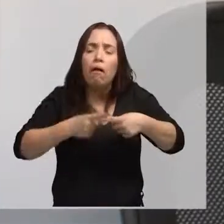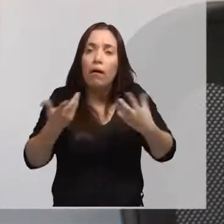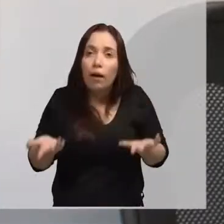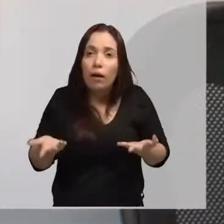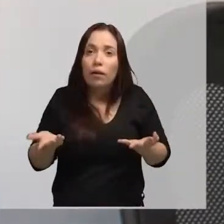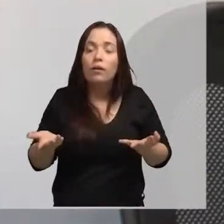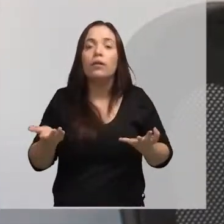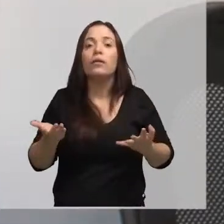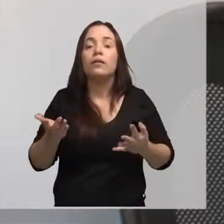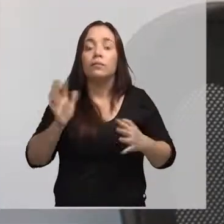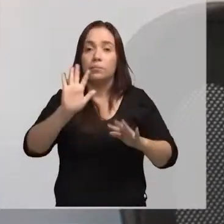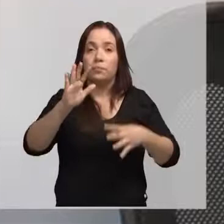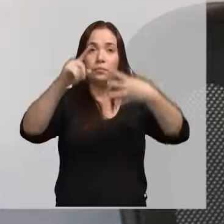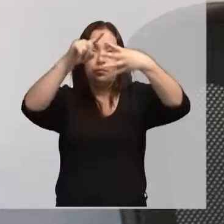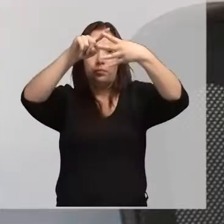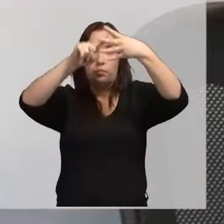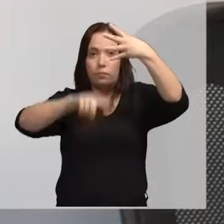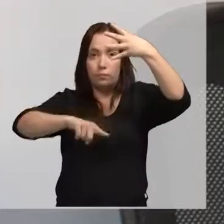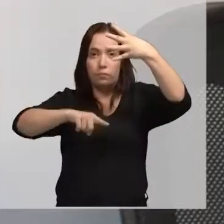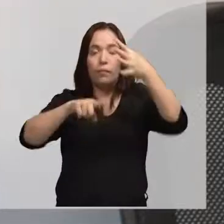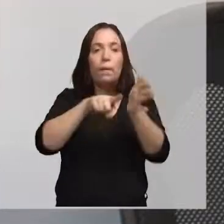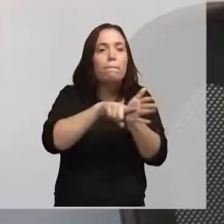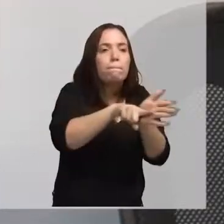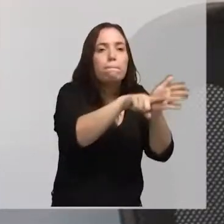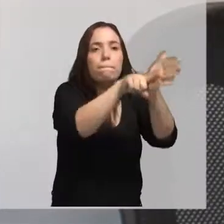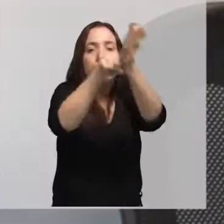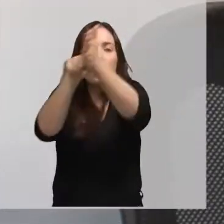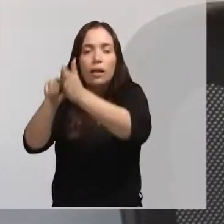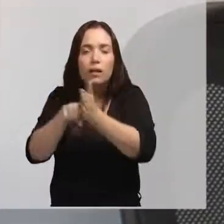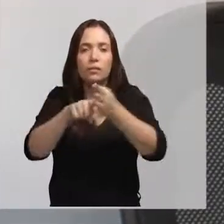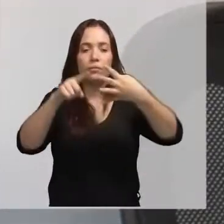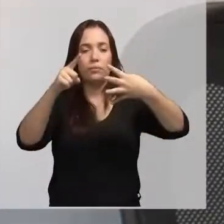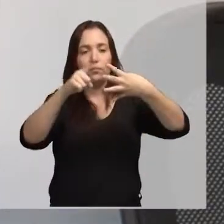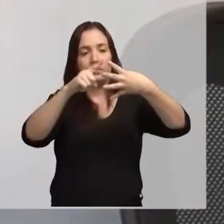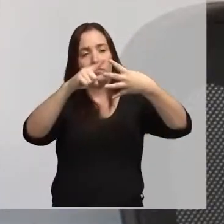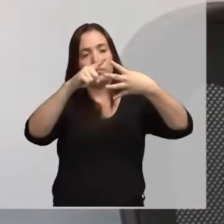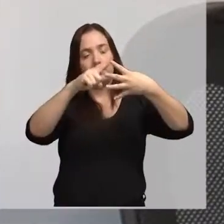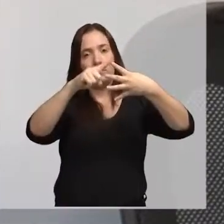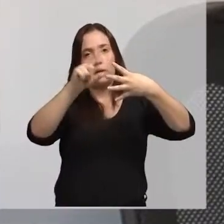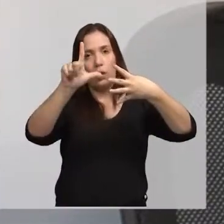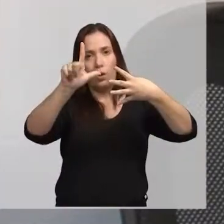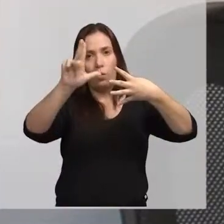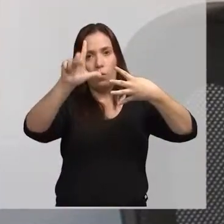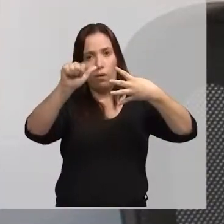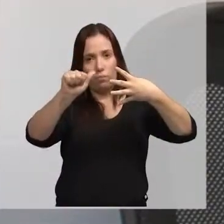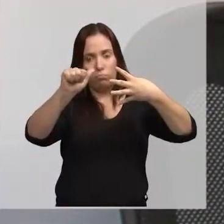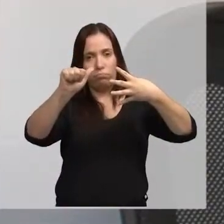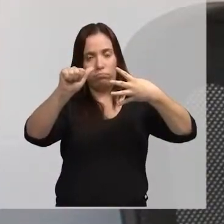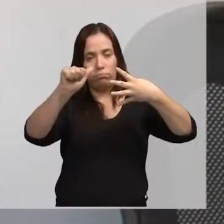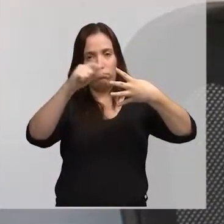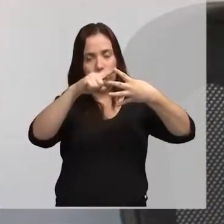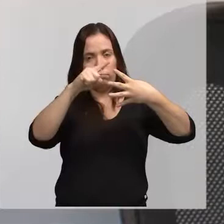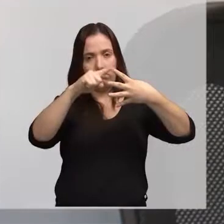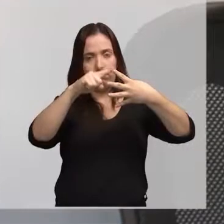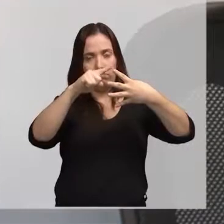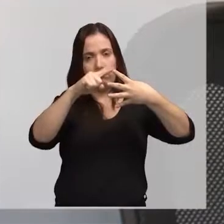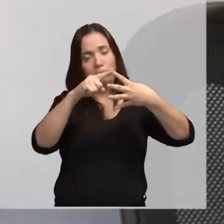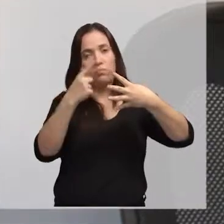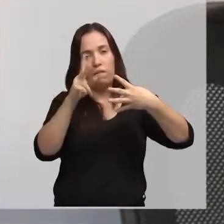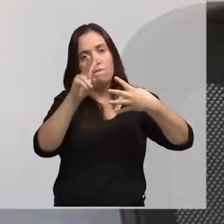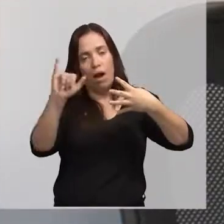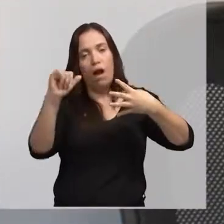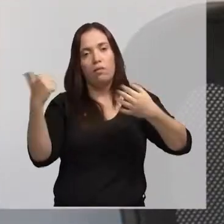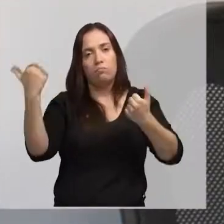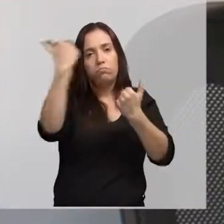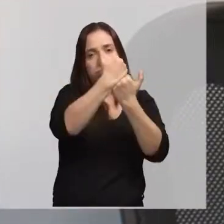primeiros colocados em qualquer pesquisa, que são Lula e o seu substituto, provavelmente